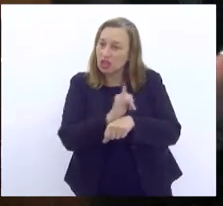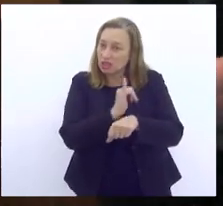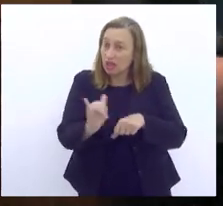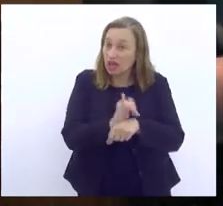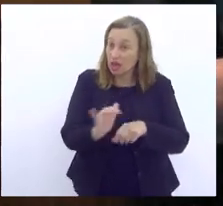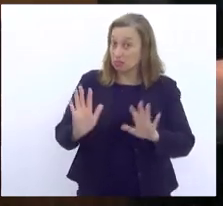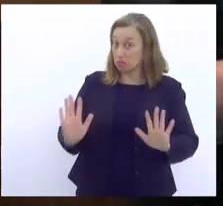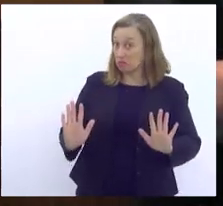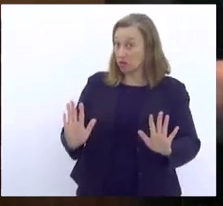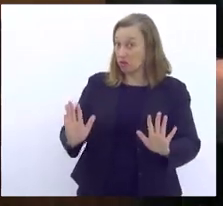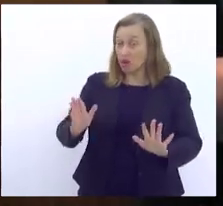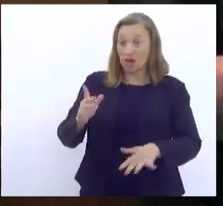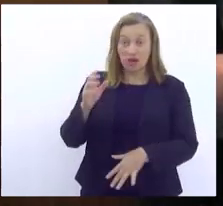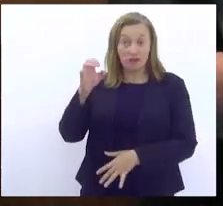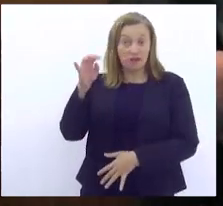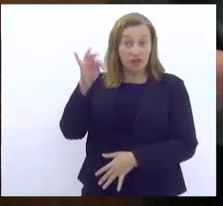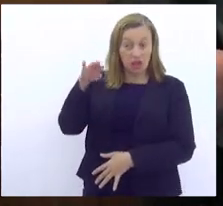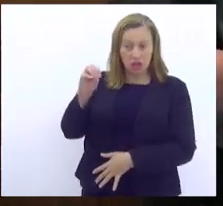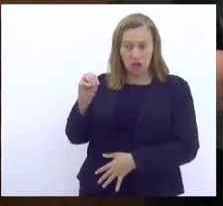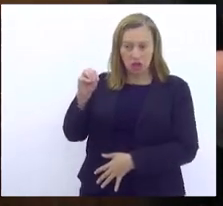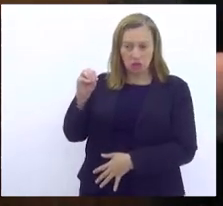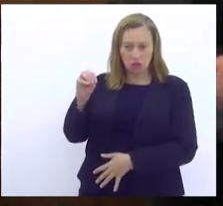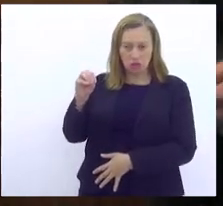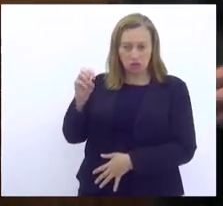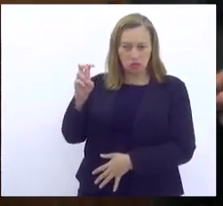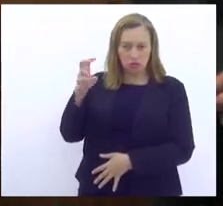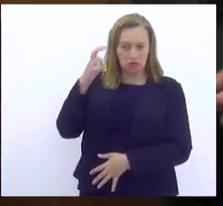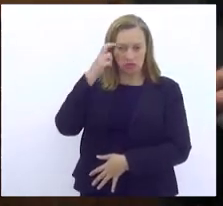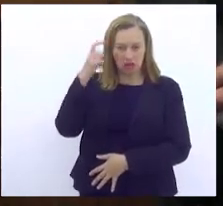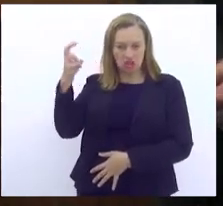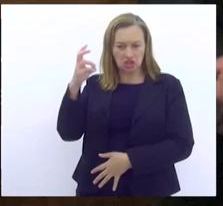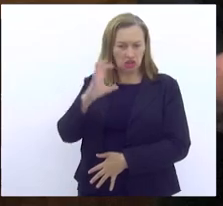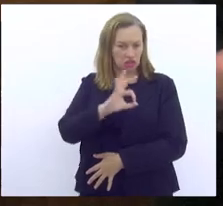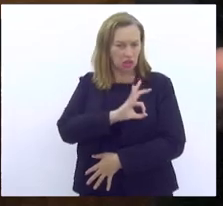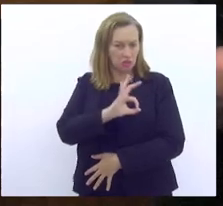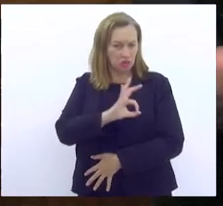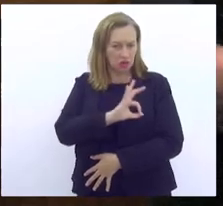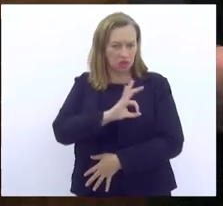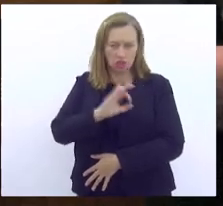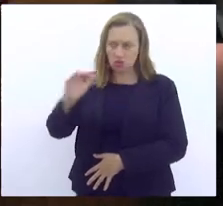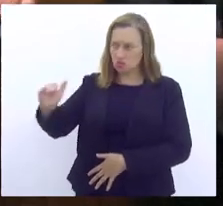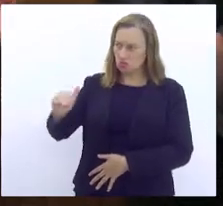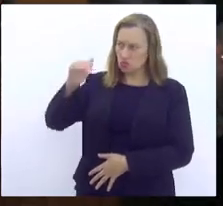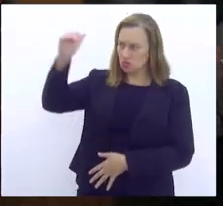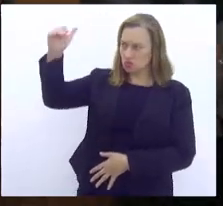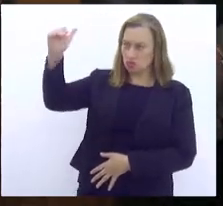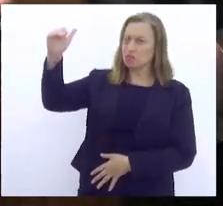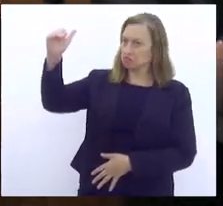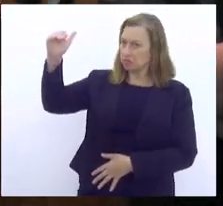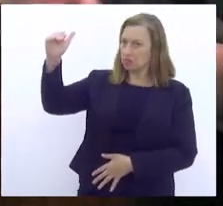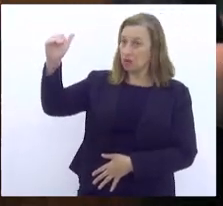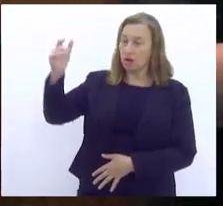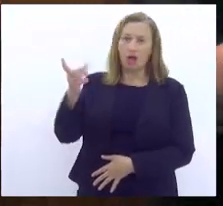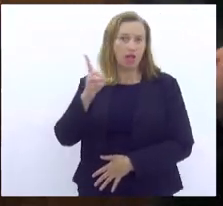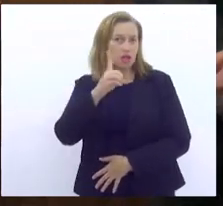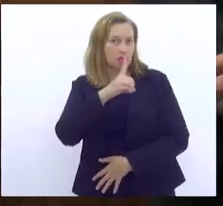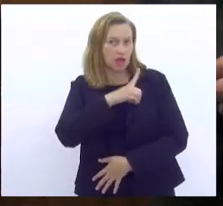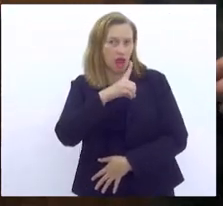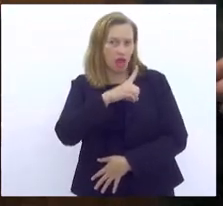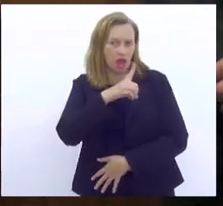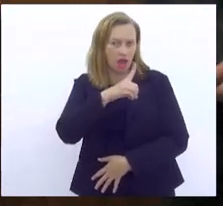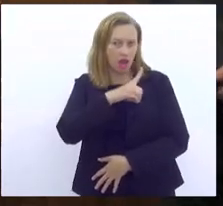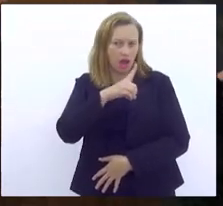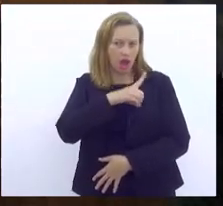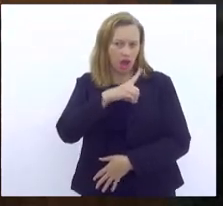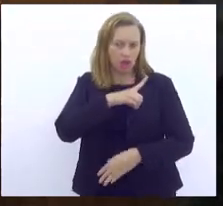de polícia. Um comissário de polícia. Existe uma hierarquia. Ora, delegado ser mandado